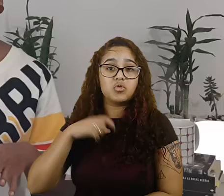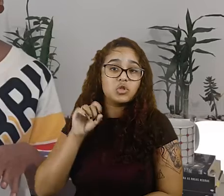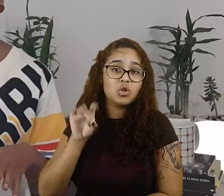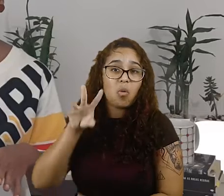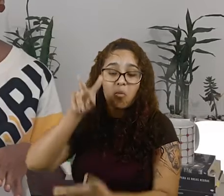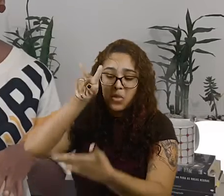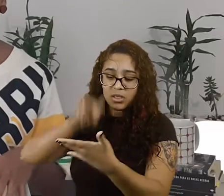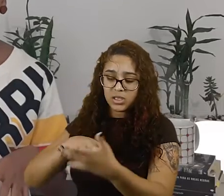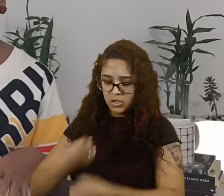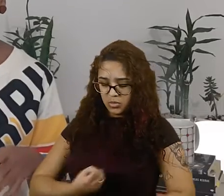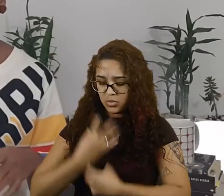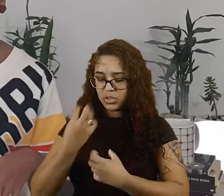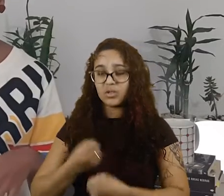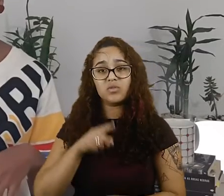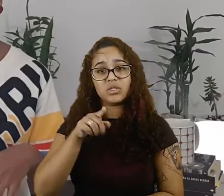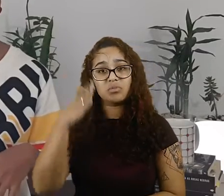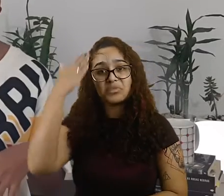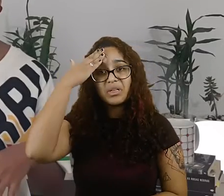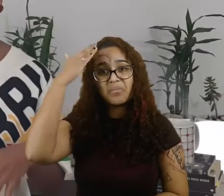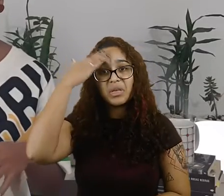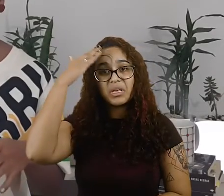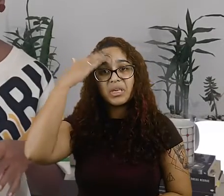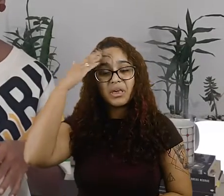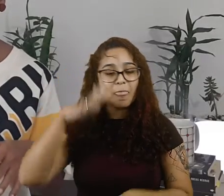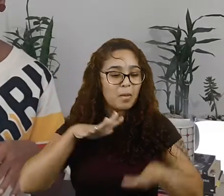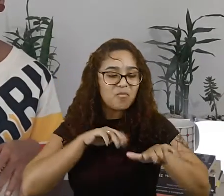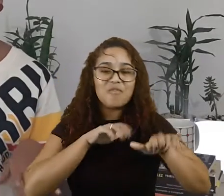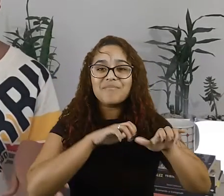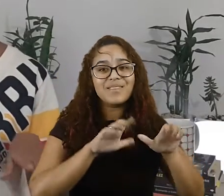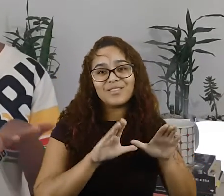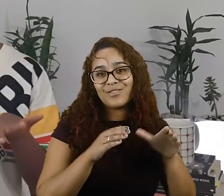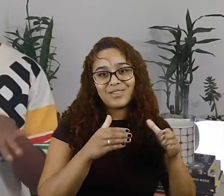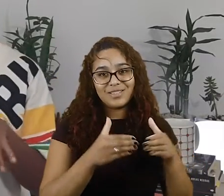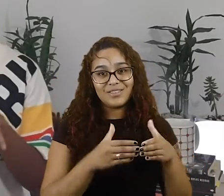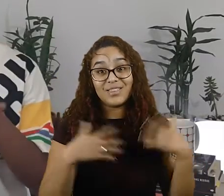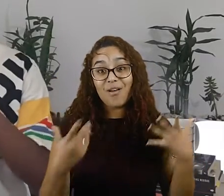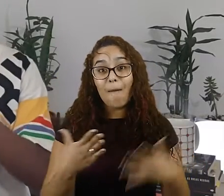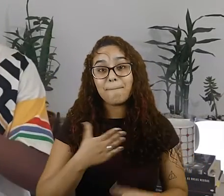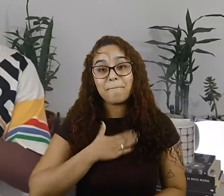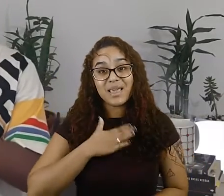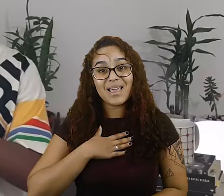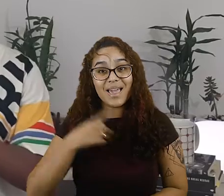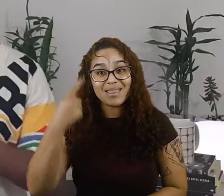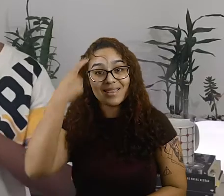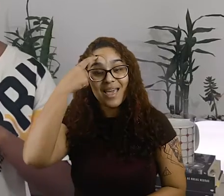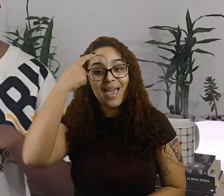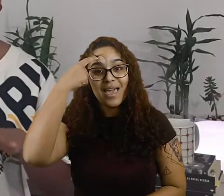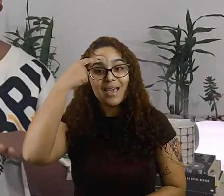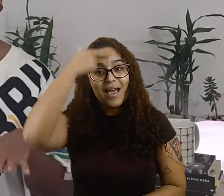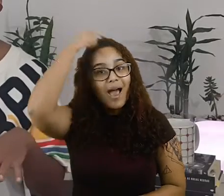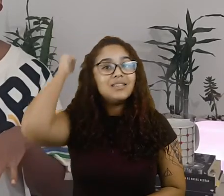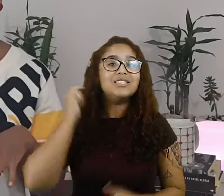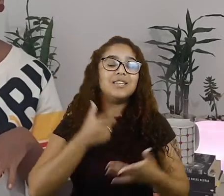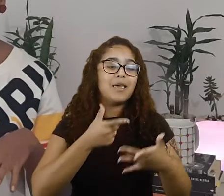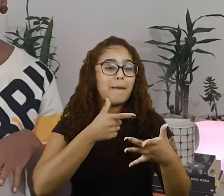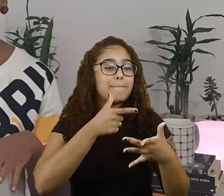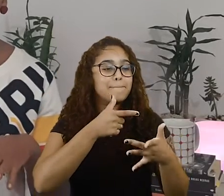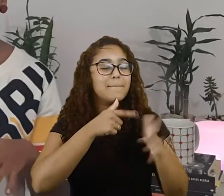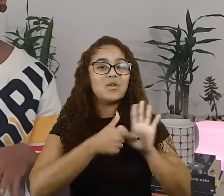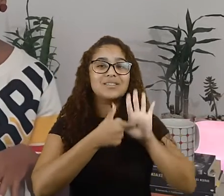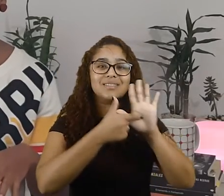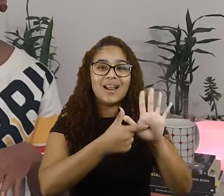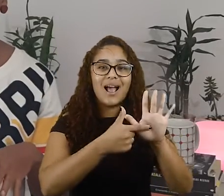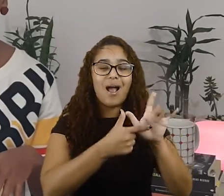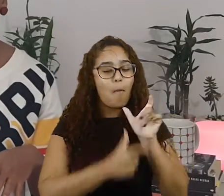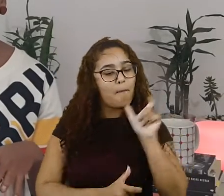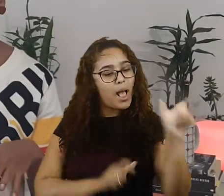Talvez se eu só tivesse lido as poesias, vocês não saberiam destes movimentos coletivos. Então a minha ideia de